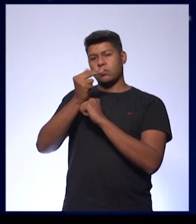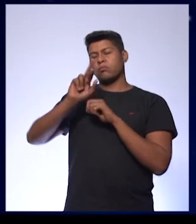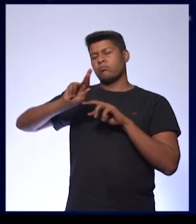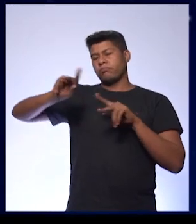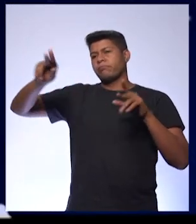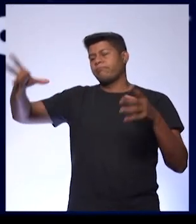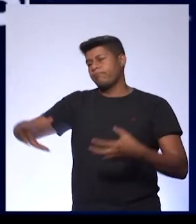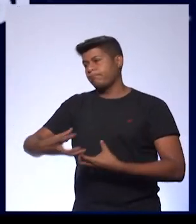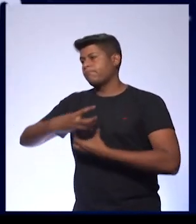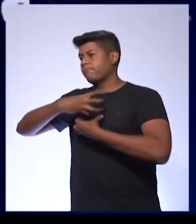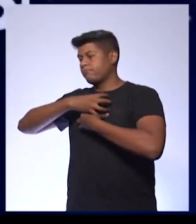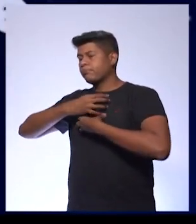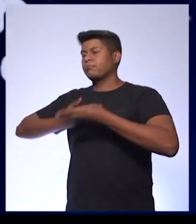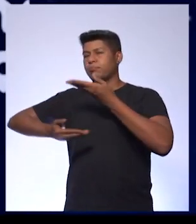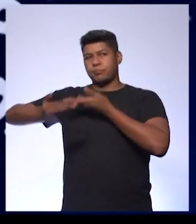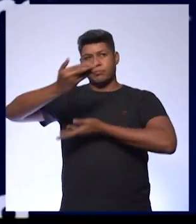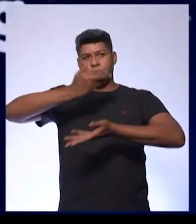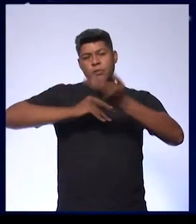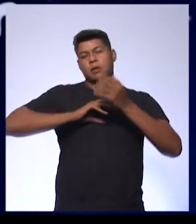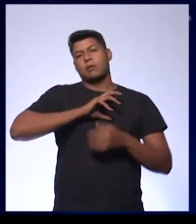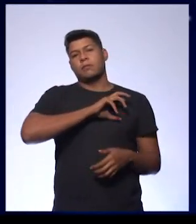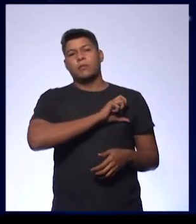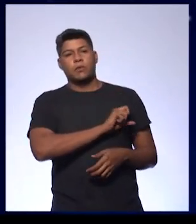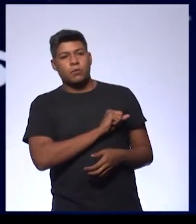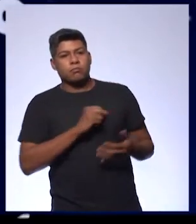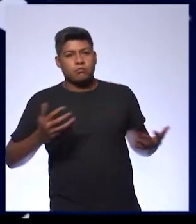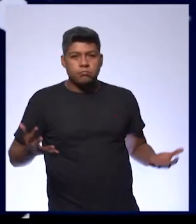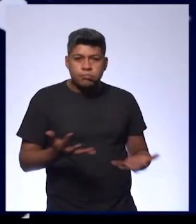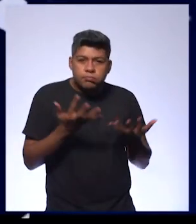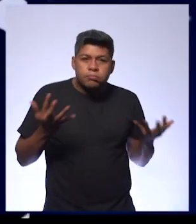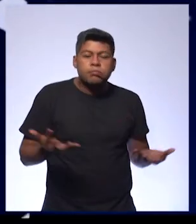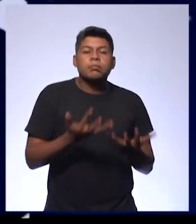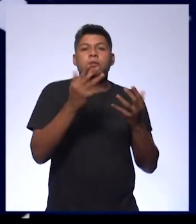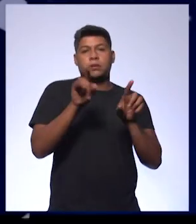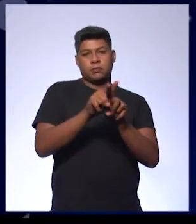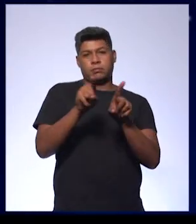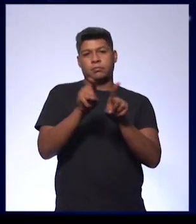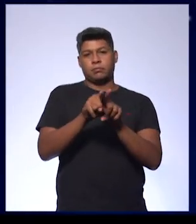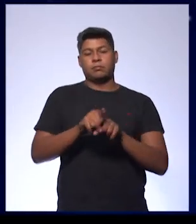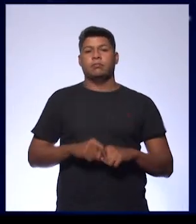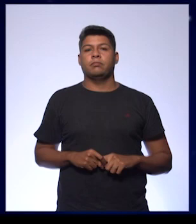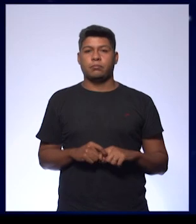inspirador, que nos acolhe com calor e nos revigora com amor.